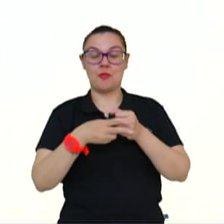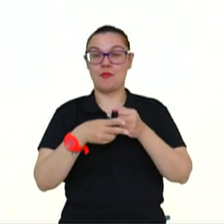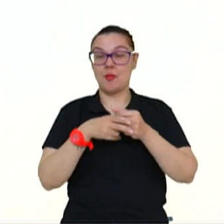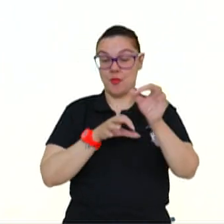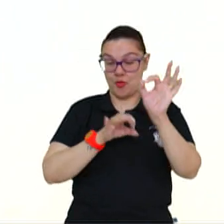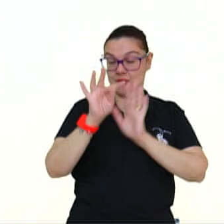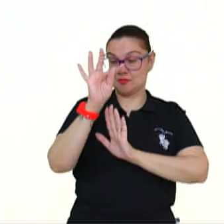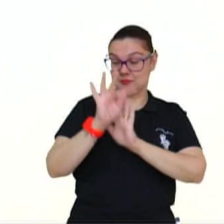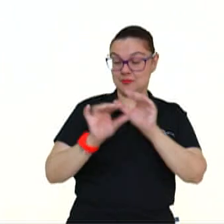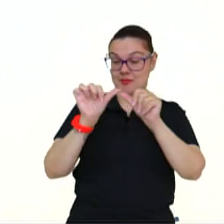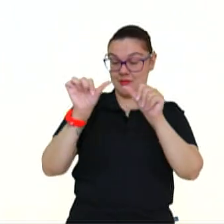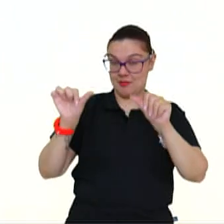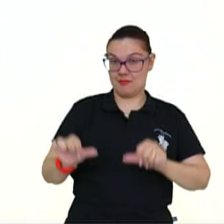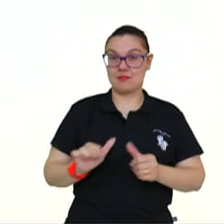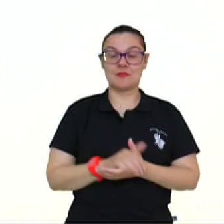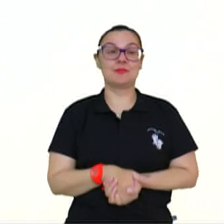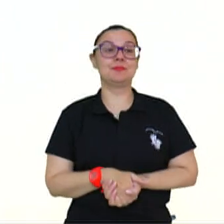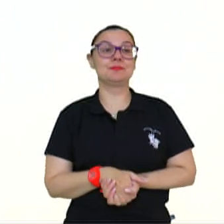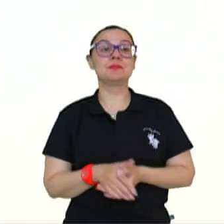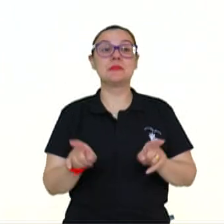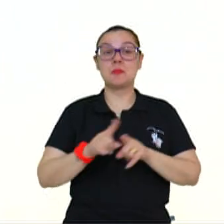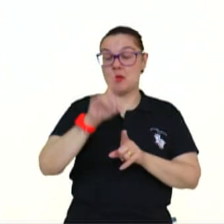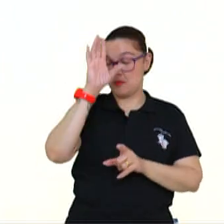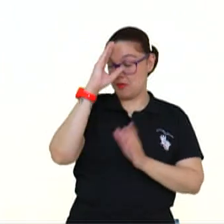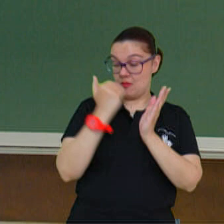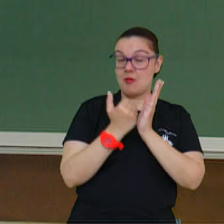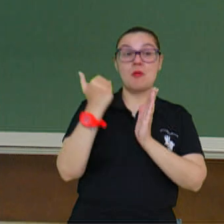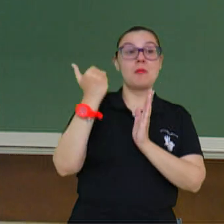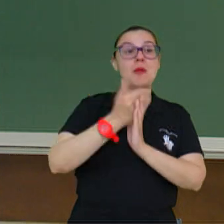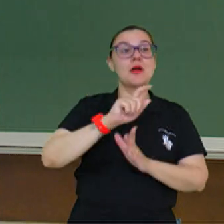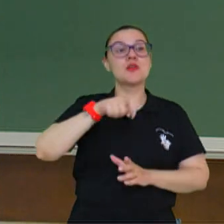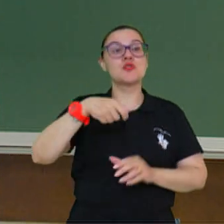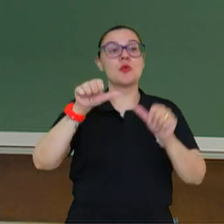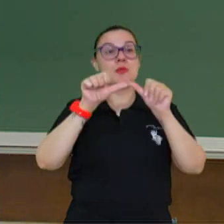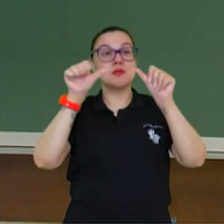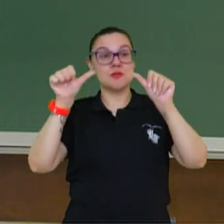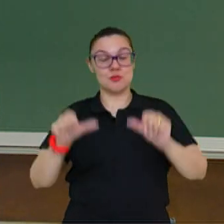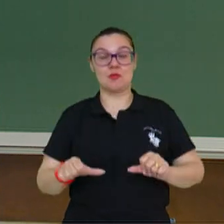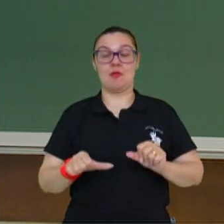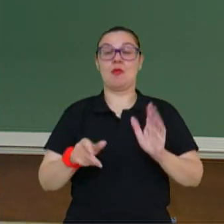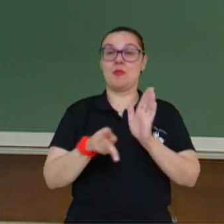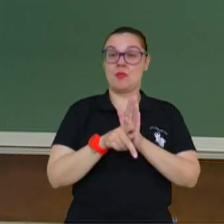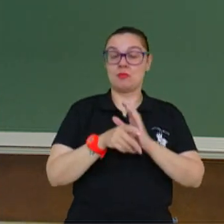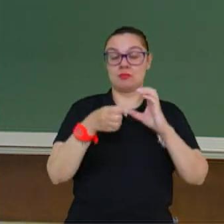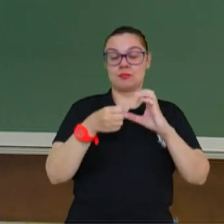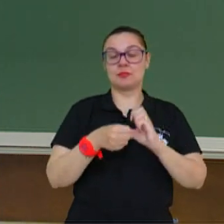construção do texto, aprendemos um pouco mais sobre os elementos estruturais de uma crônica.